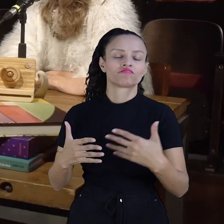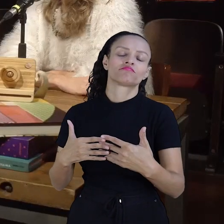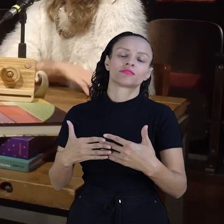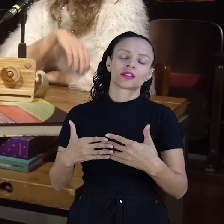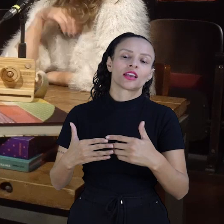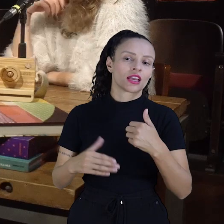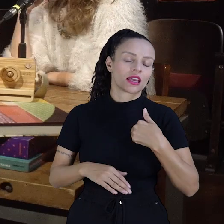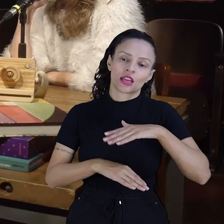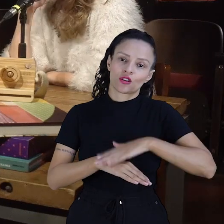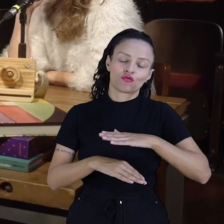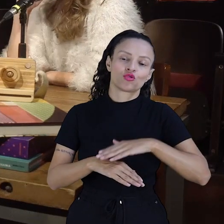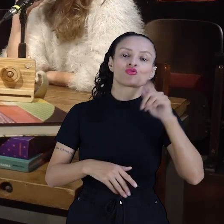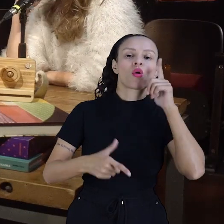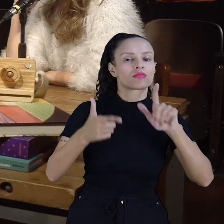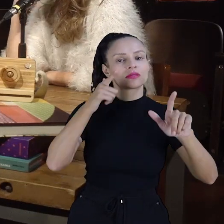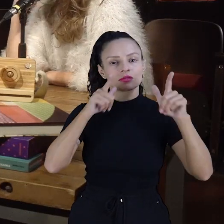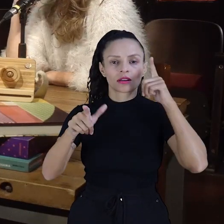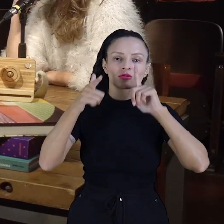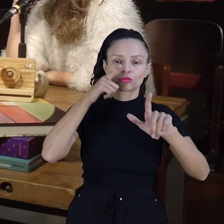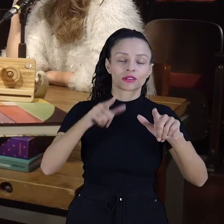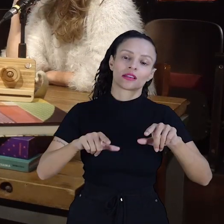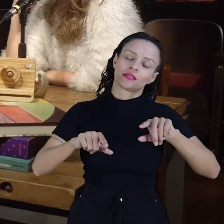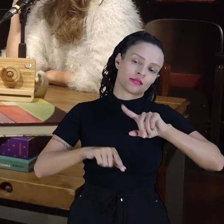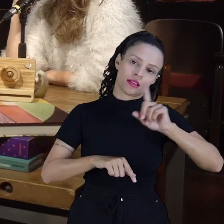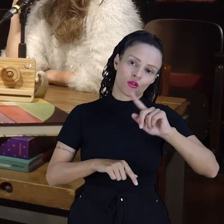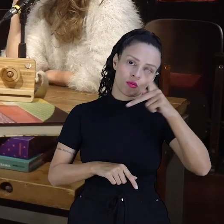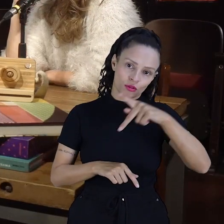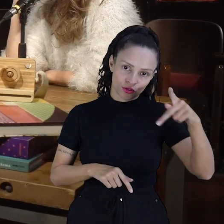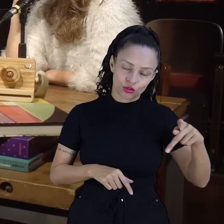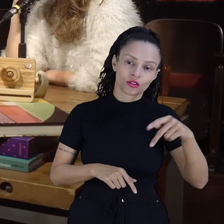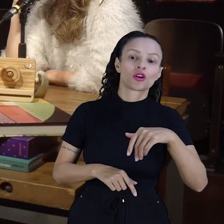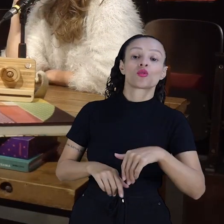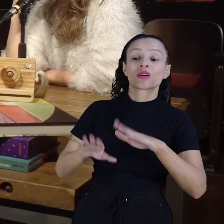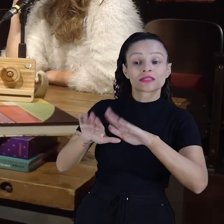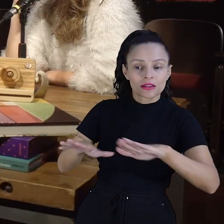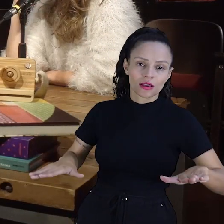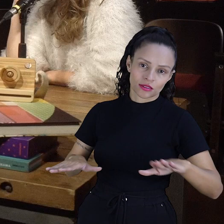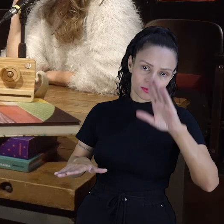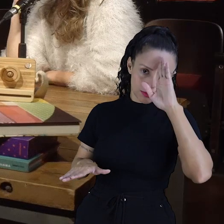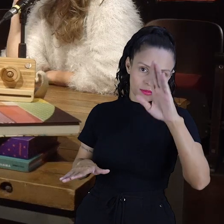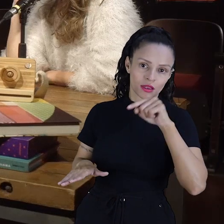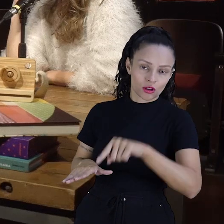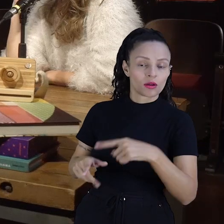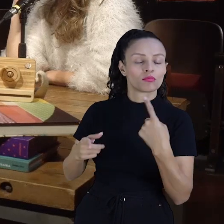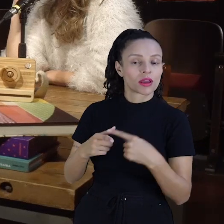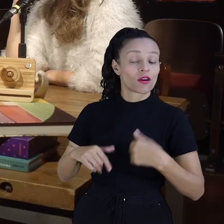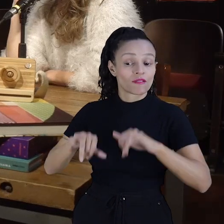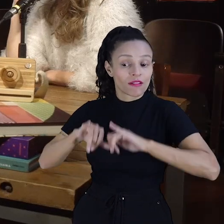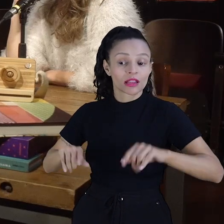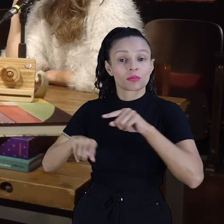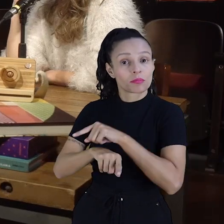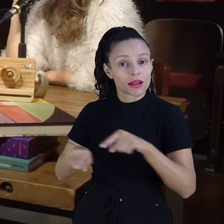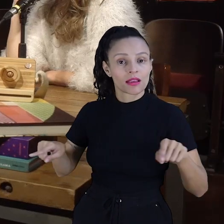fui conquistando, não com os professores. Primeiro eu fui conquistando com as crianças. Porque eu estava dizendo para